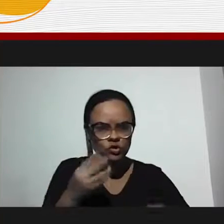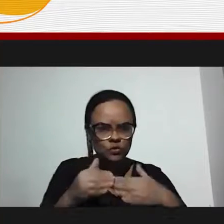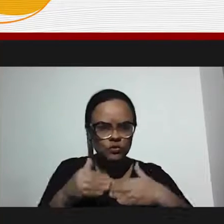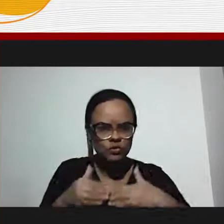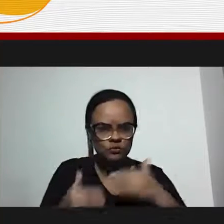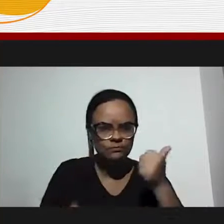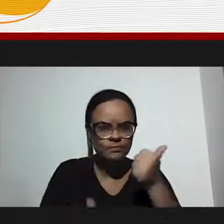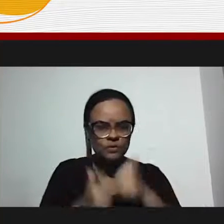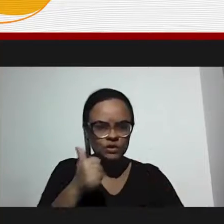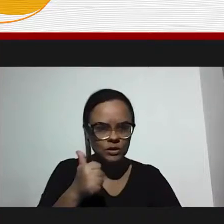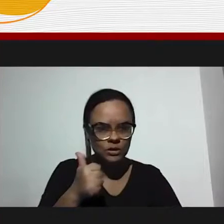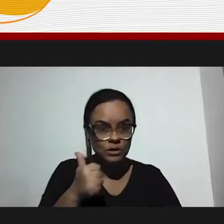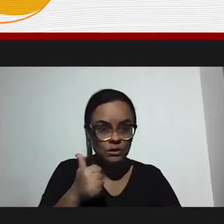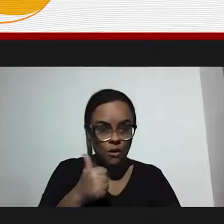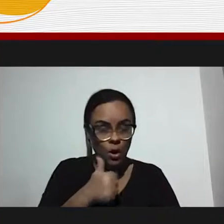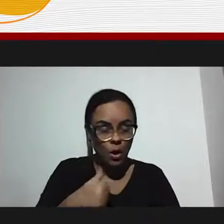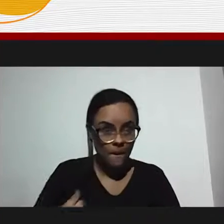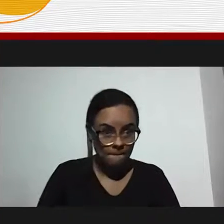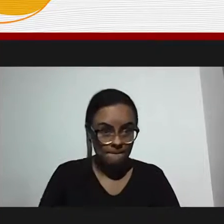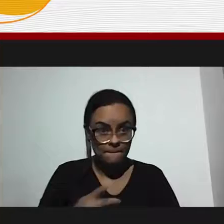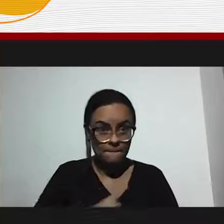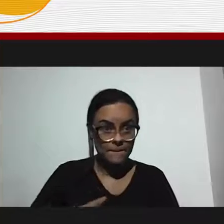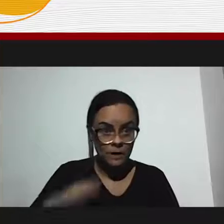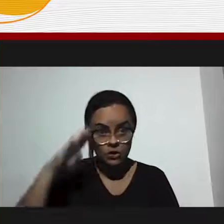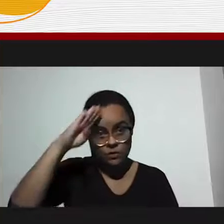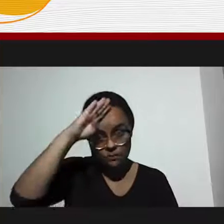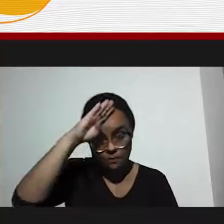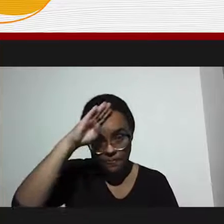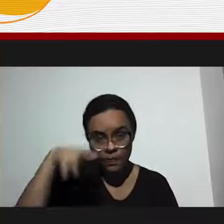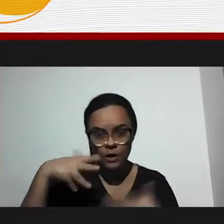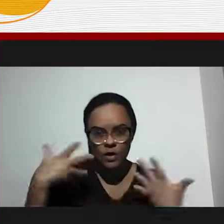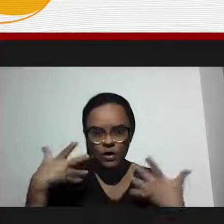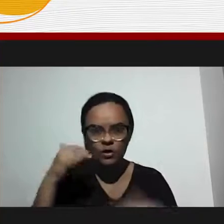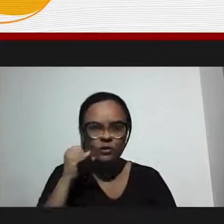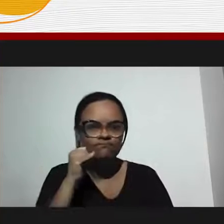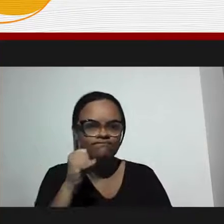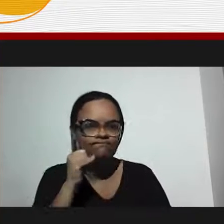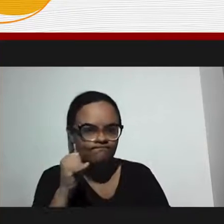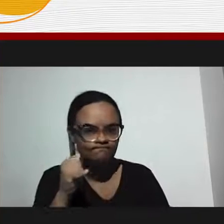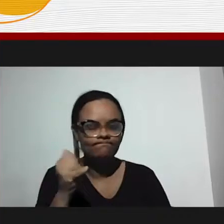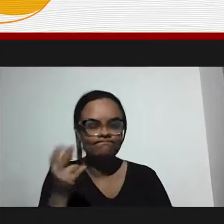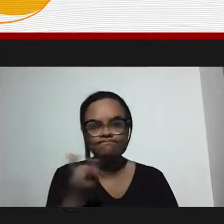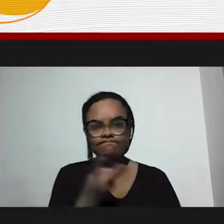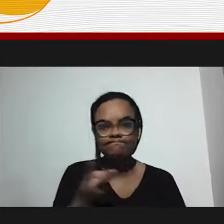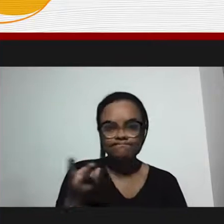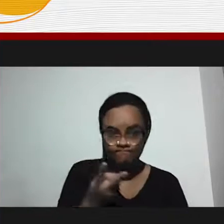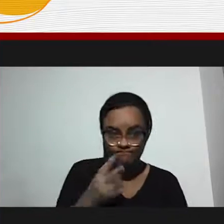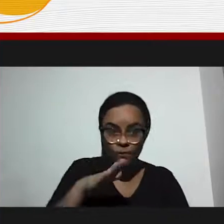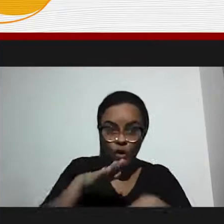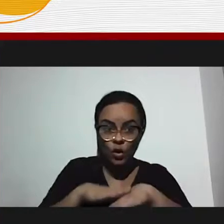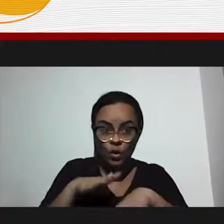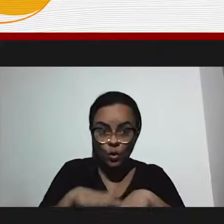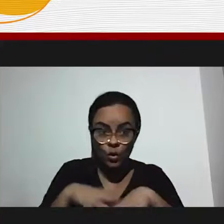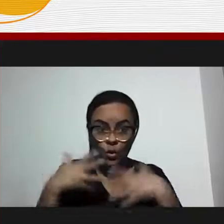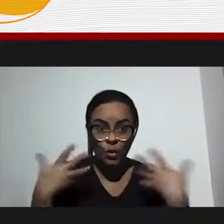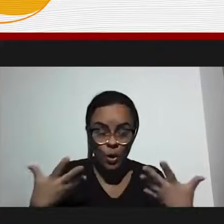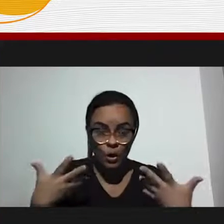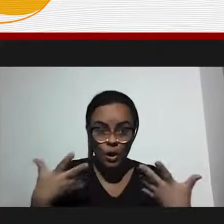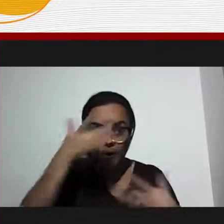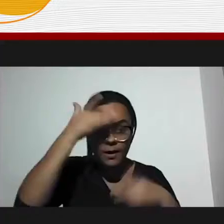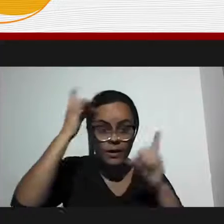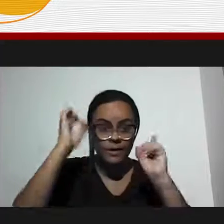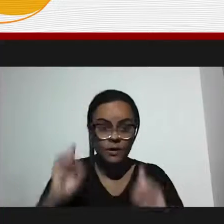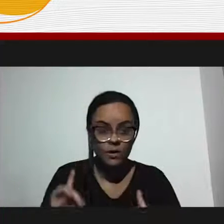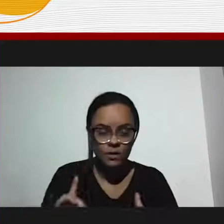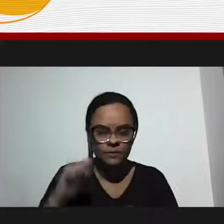mesmo o nosso presidente, por exemplo, qual a mensagem que vocês dois deixariam enquanto pessoas com